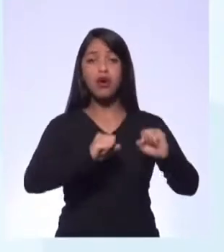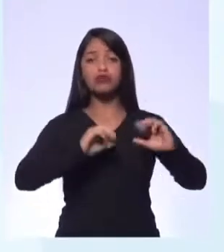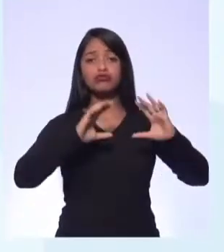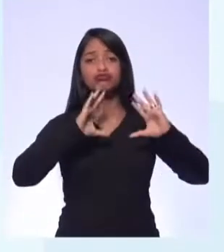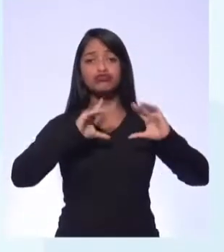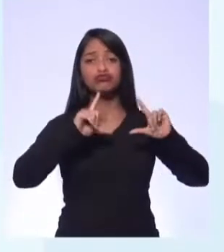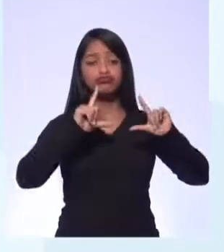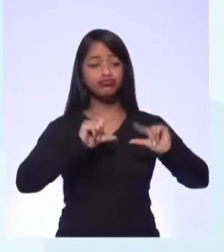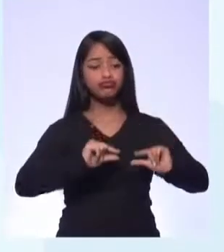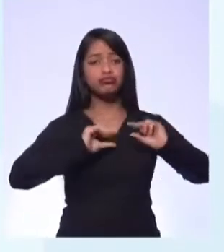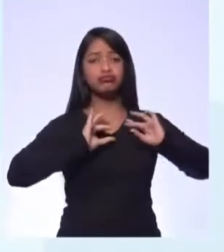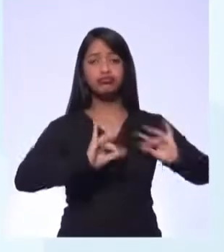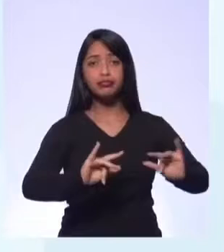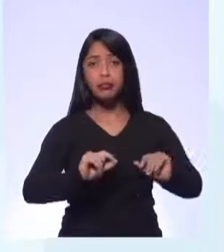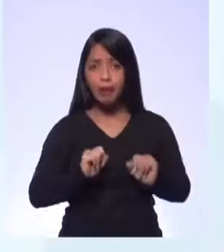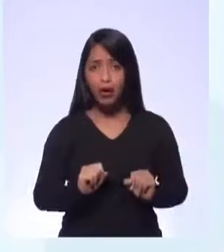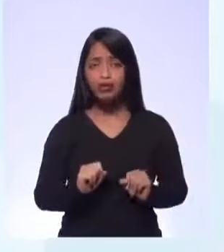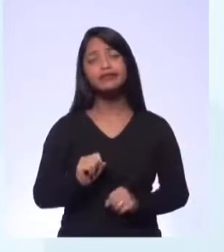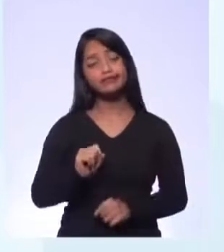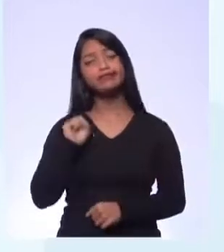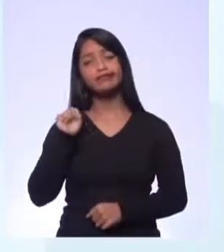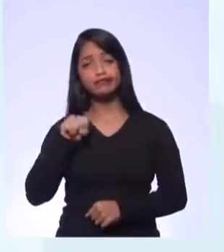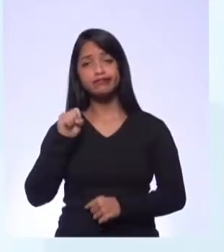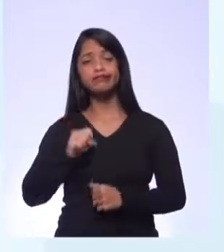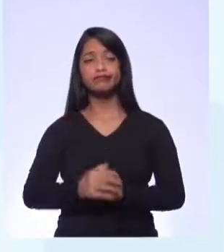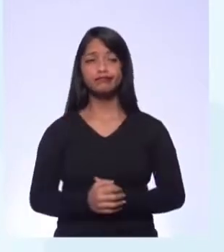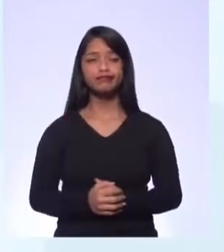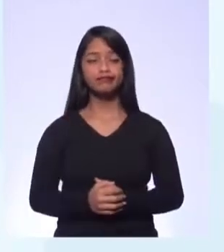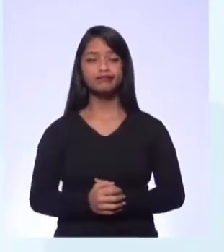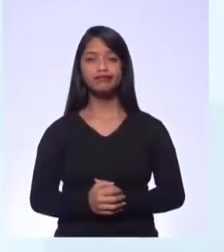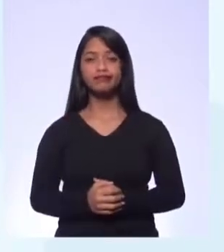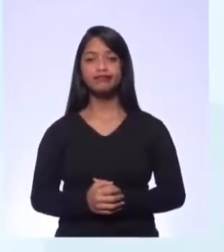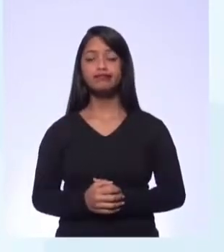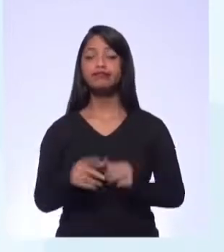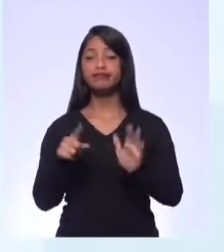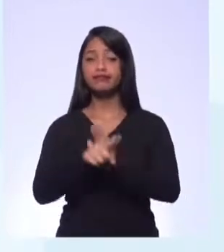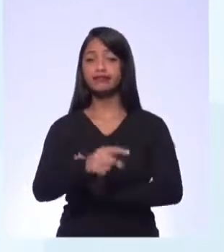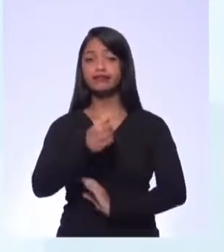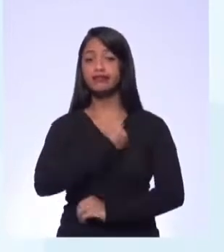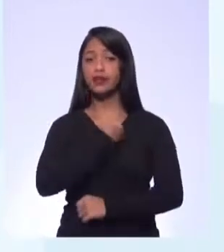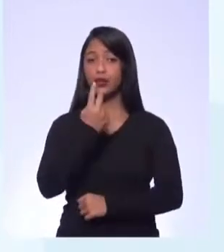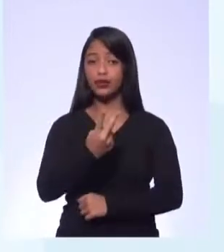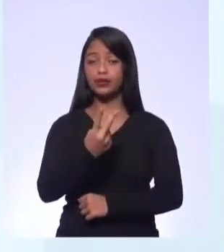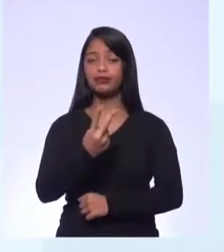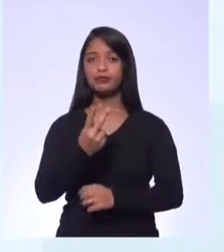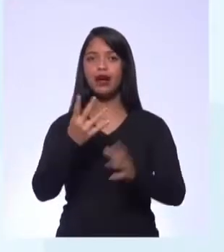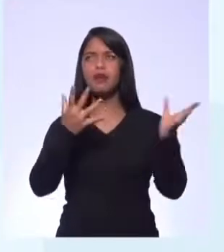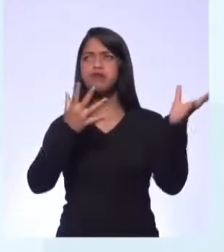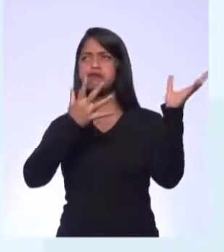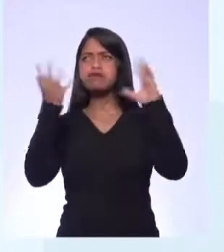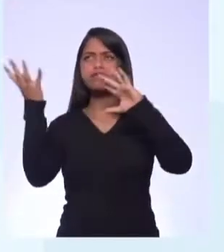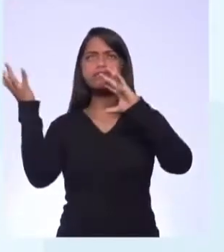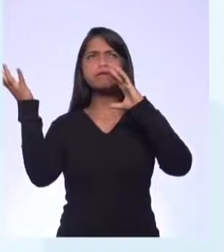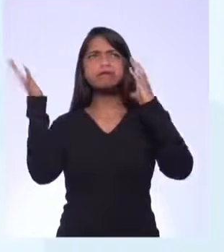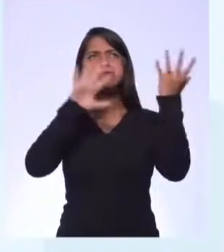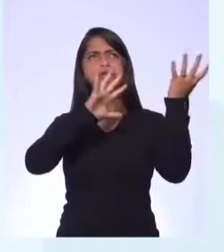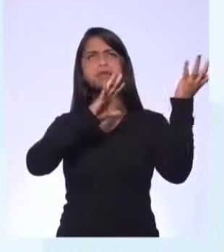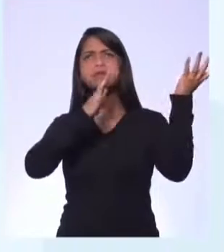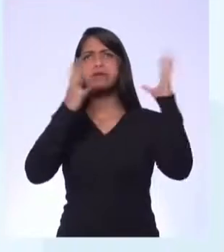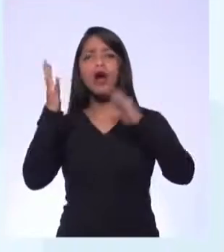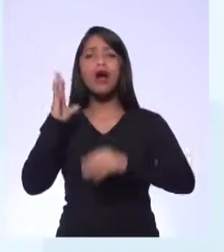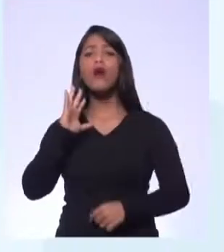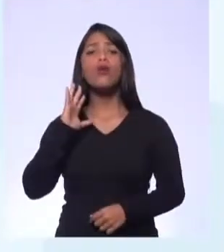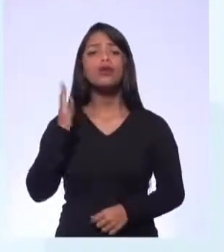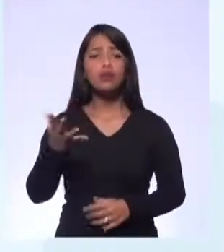Can climate change make the planet so hot that we will explode? As mudanças climáticas podem fazer com que o planeta